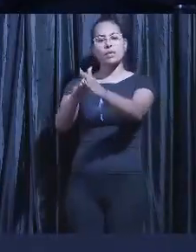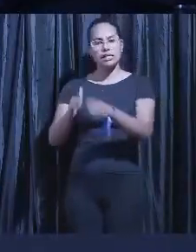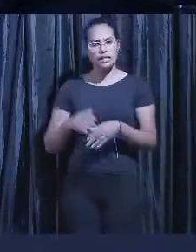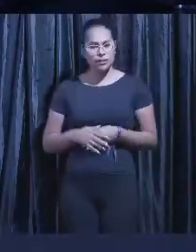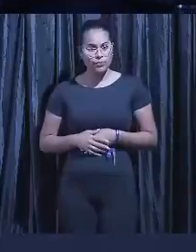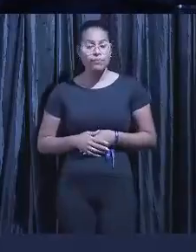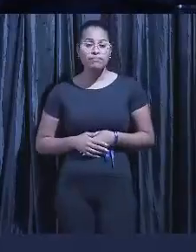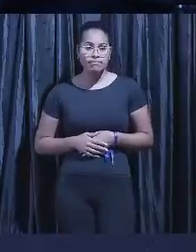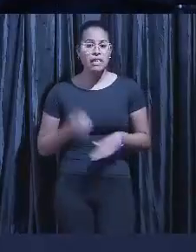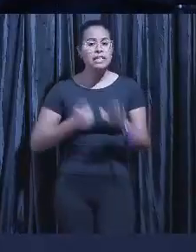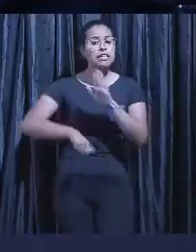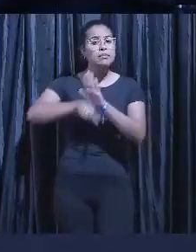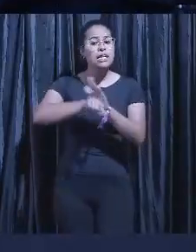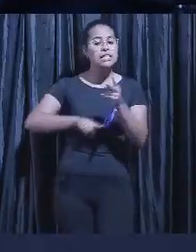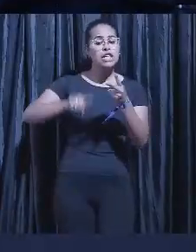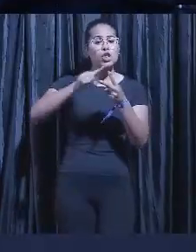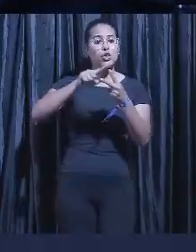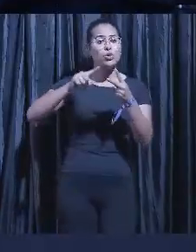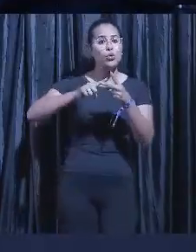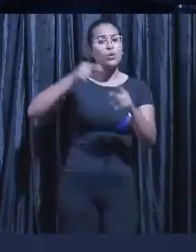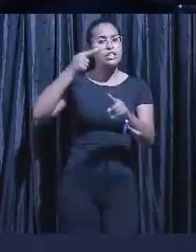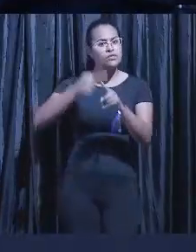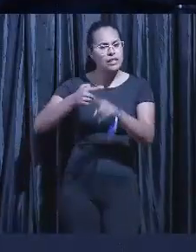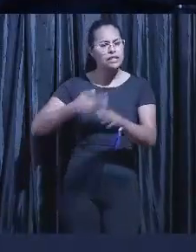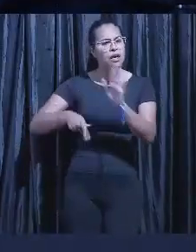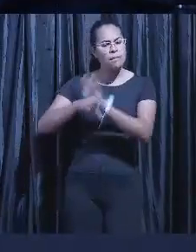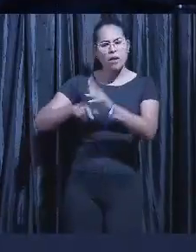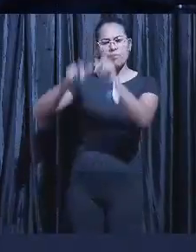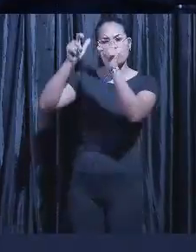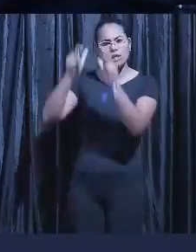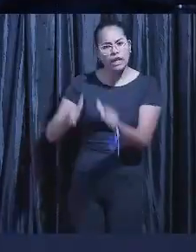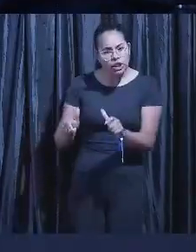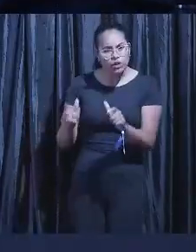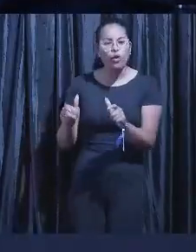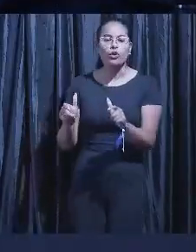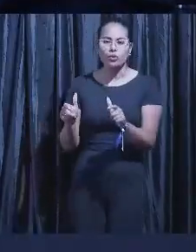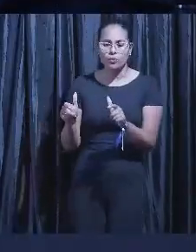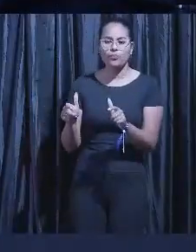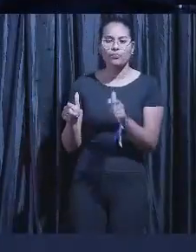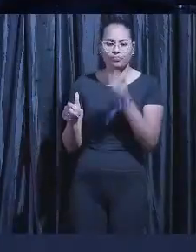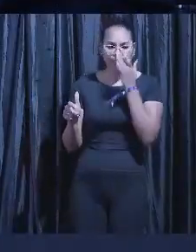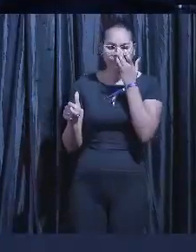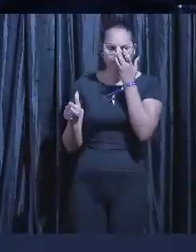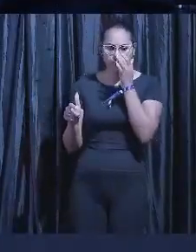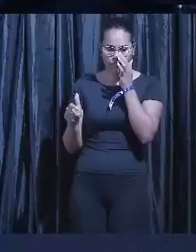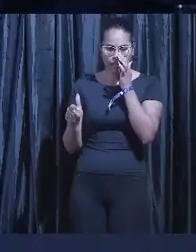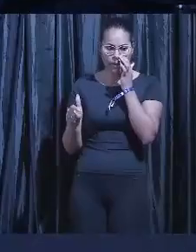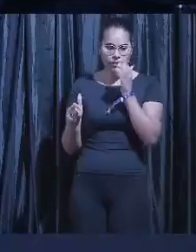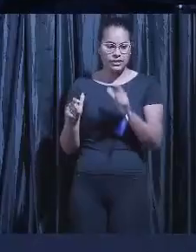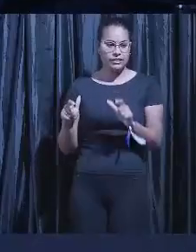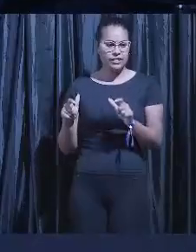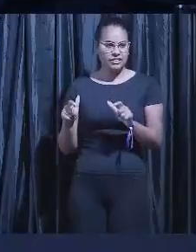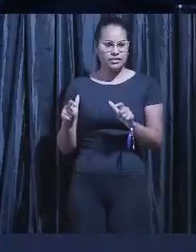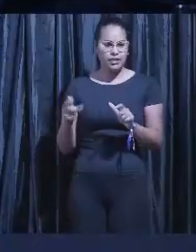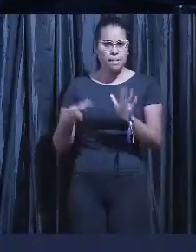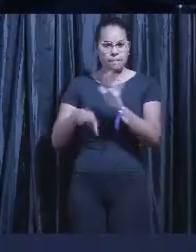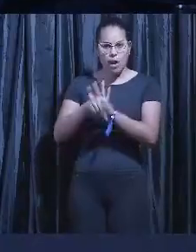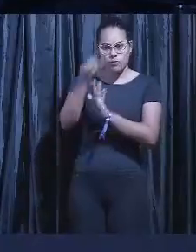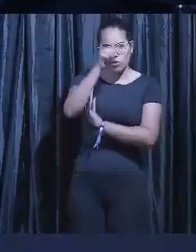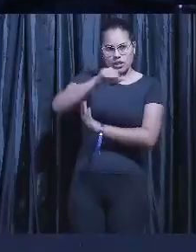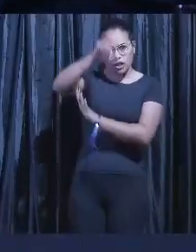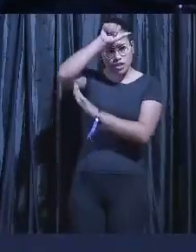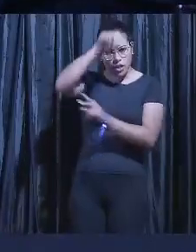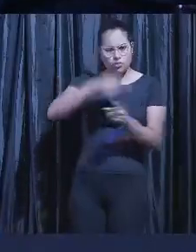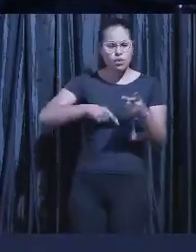duas vezes. Você criminaliza a partir do território, a partir do estereótipo,